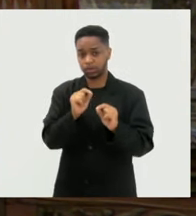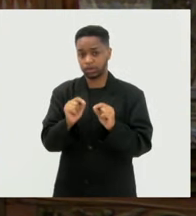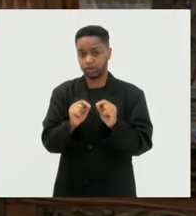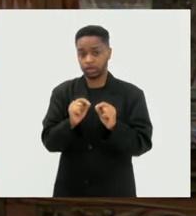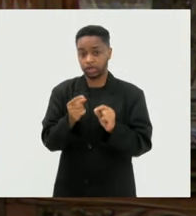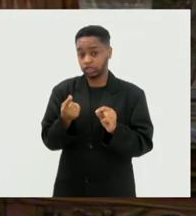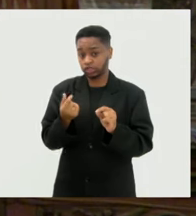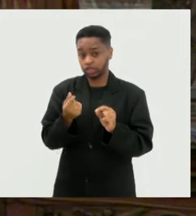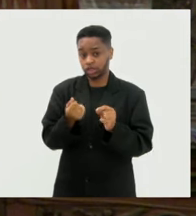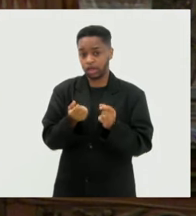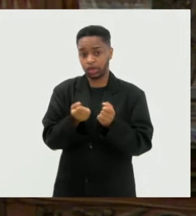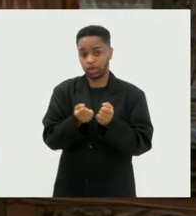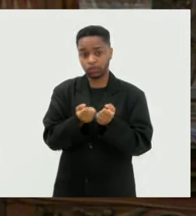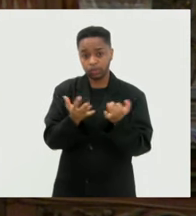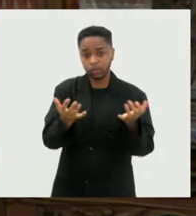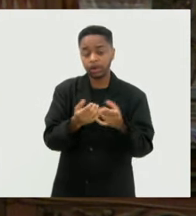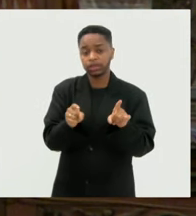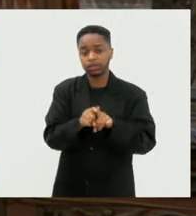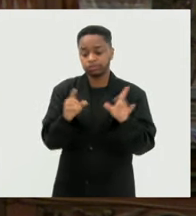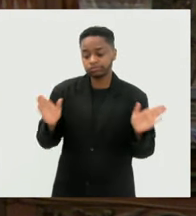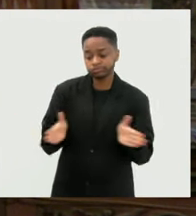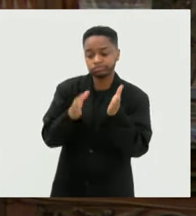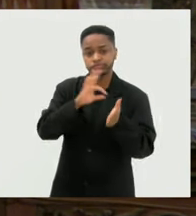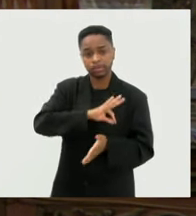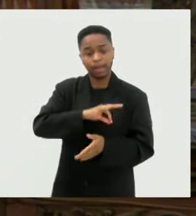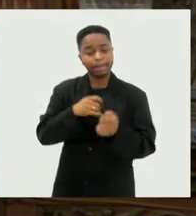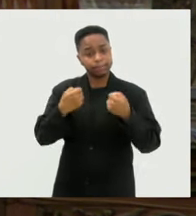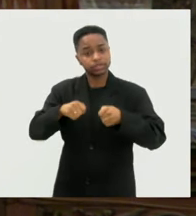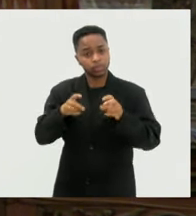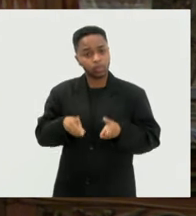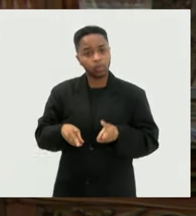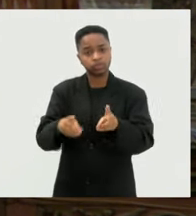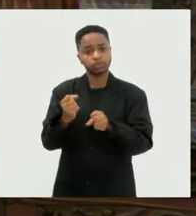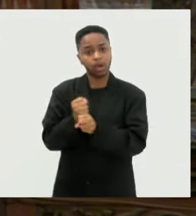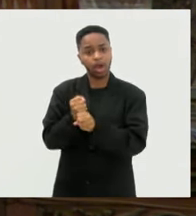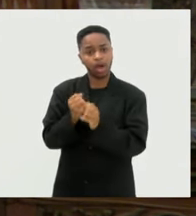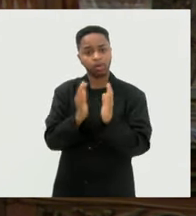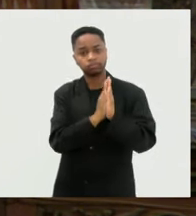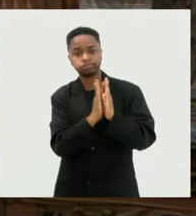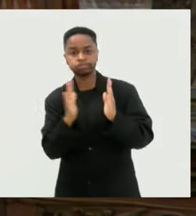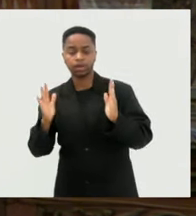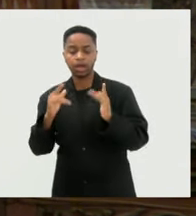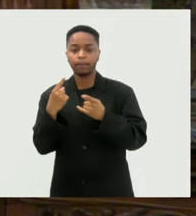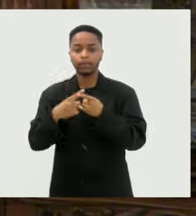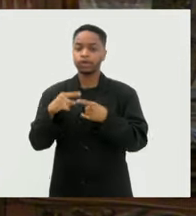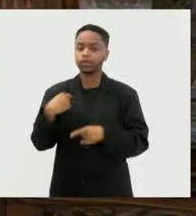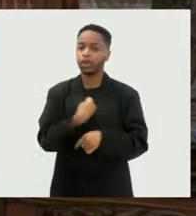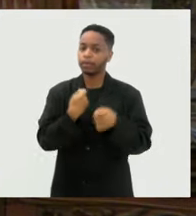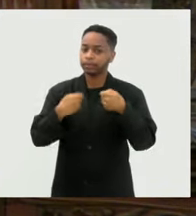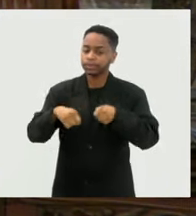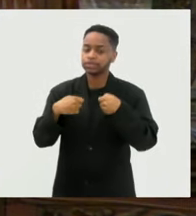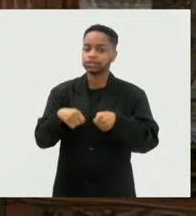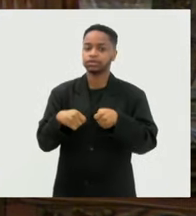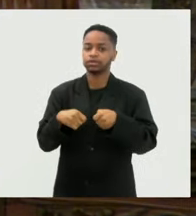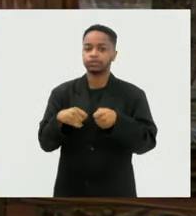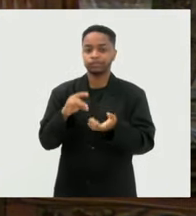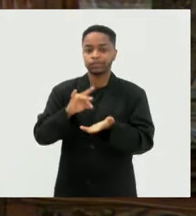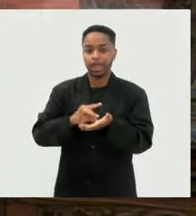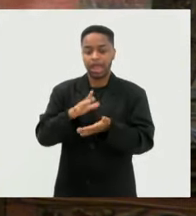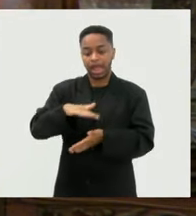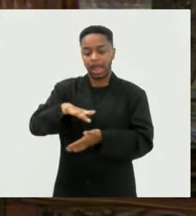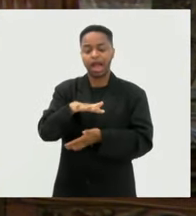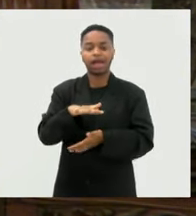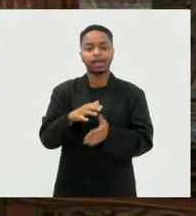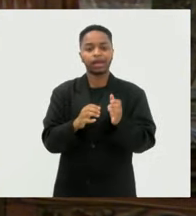renda e de economia dure o ano inteiro. Nós precisamos fazer com que a indústria do carnaval, que hoje é uma indústria da